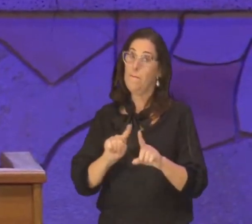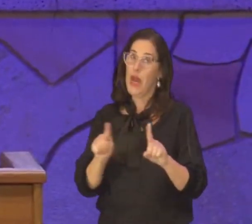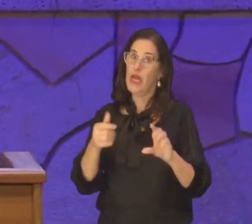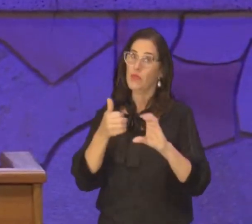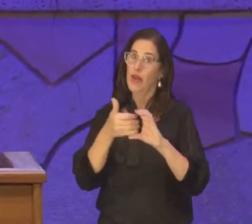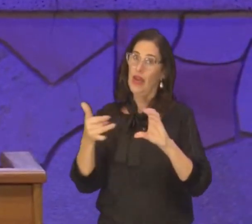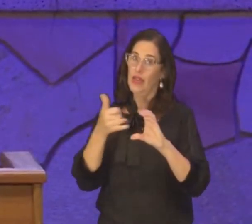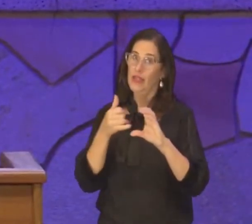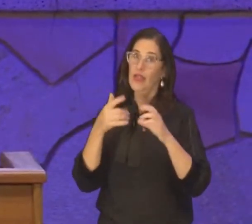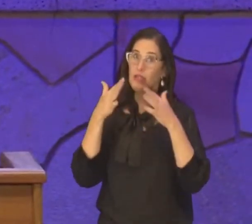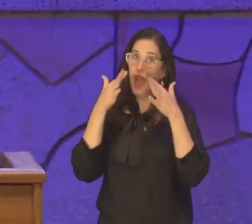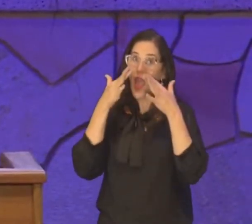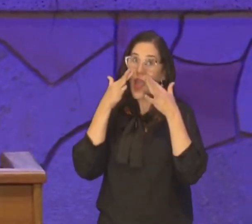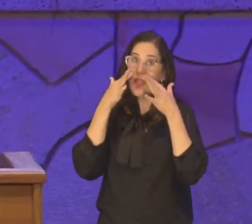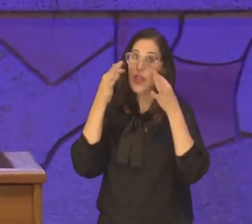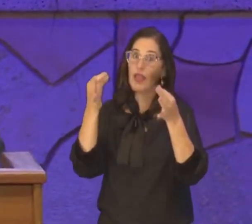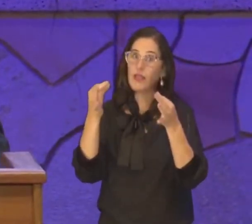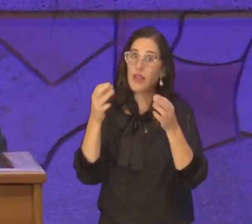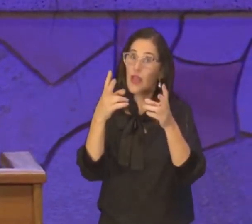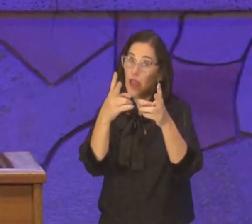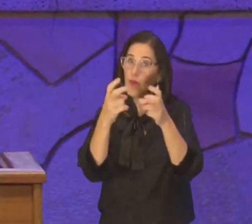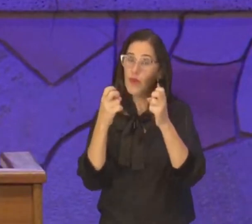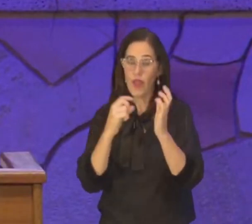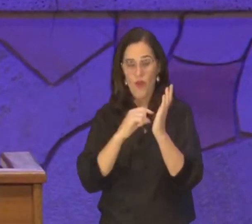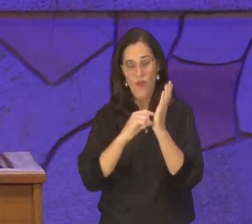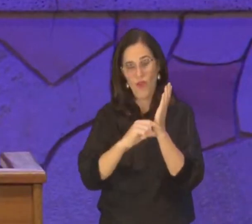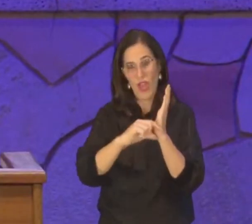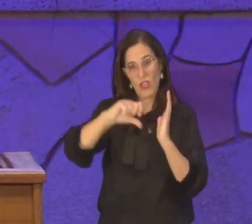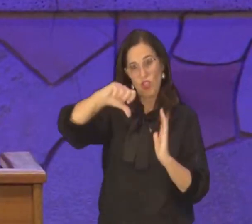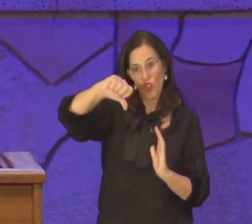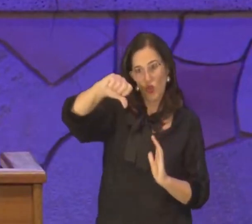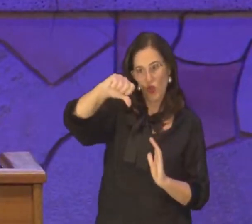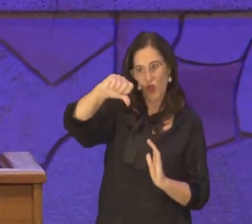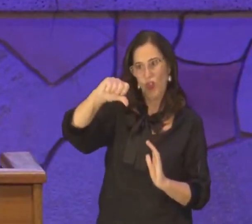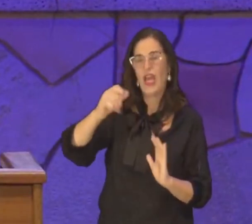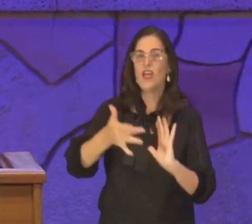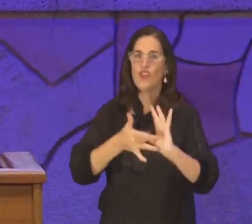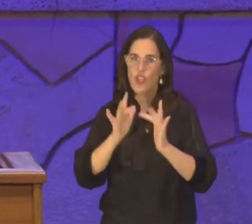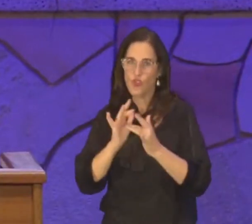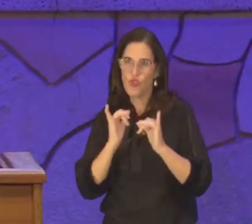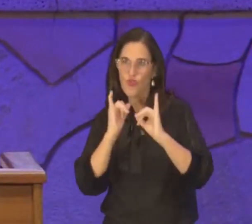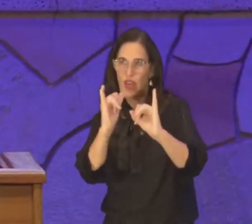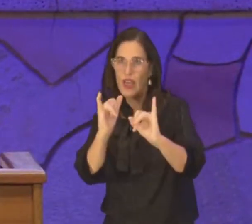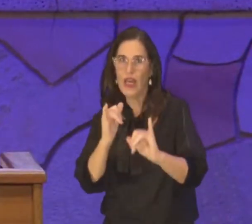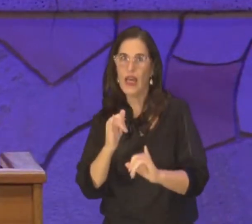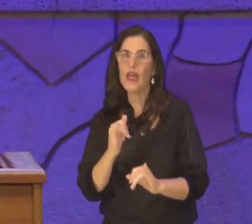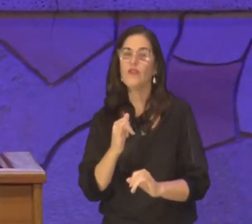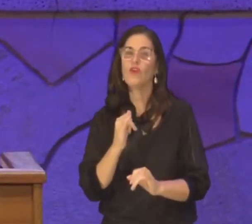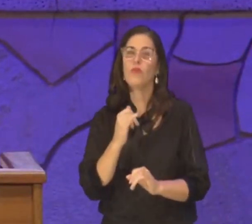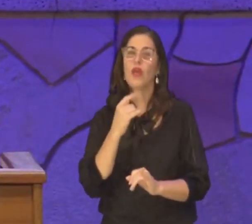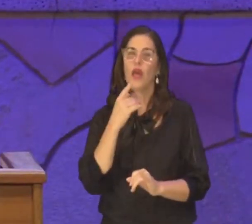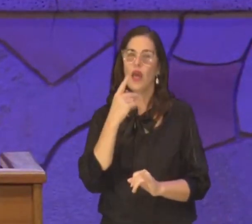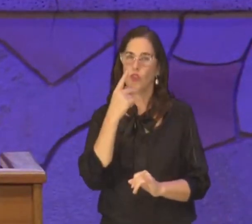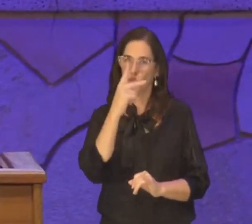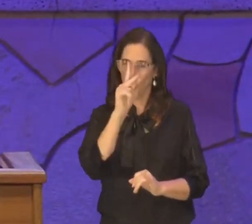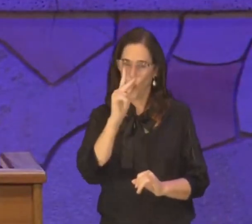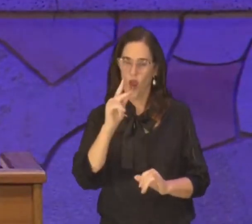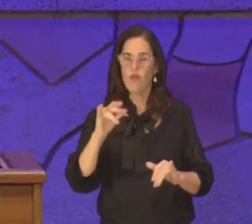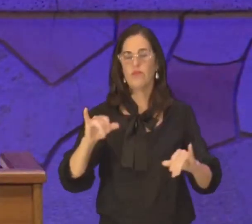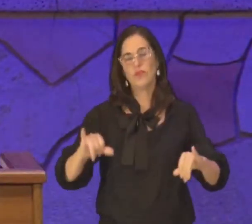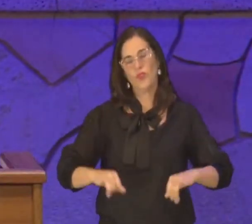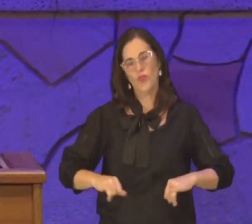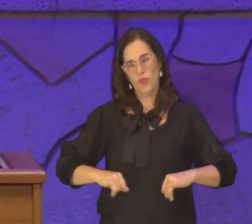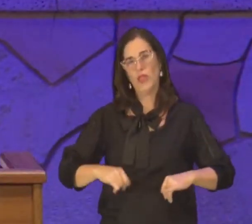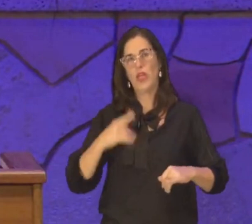muito interessante, que é bom que se note, no verso de número 9, quando ele fala a sua tribulação e a tua pobreza.